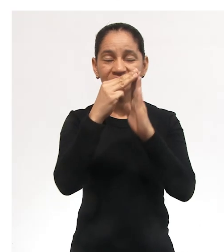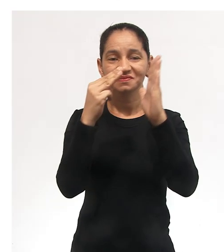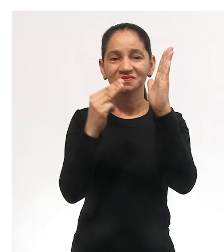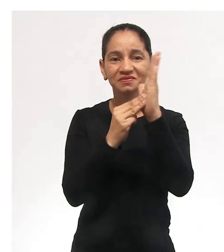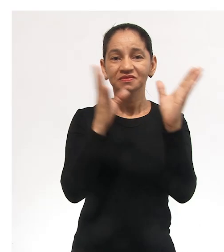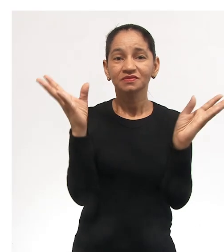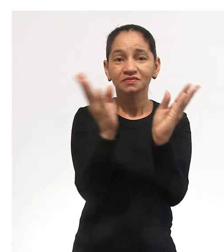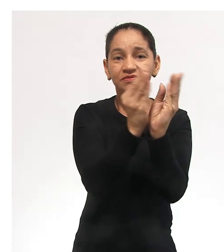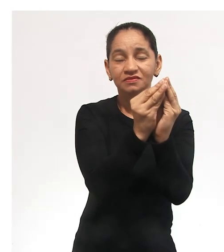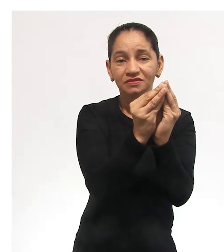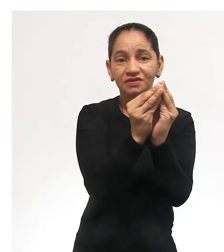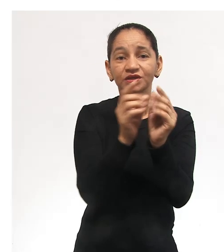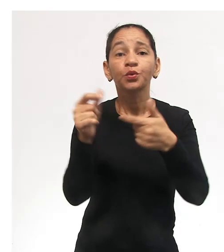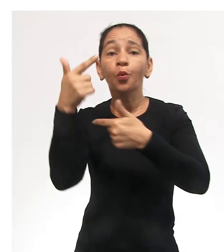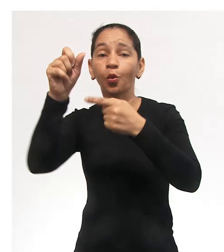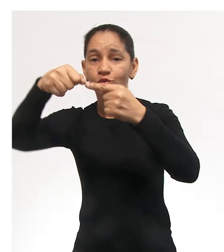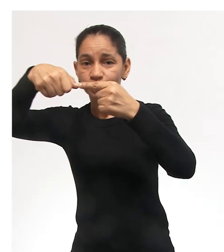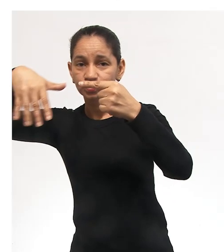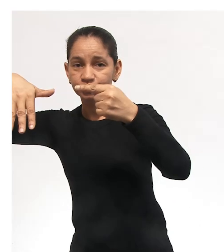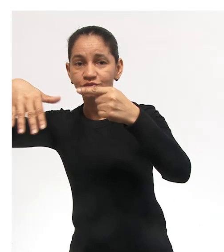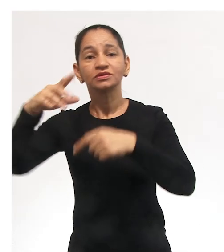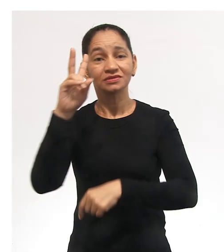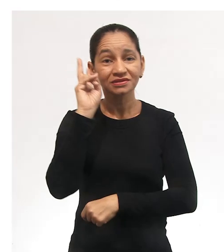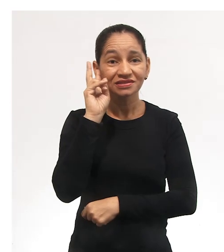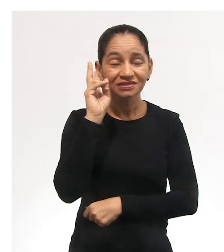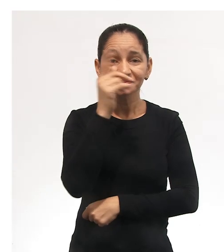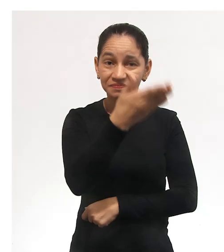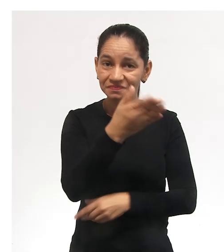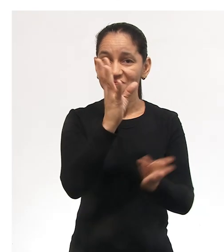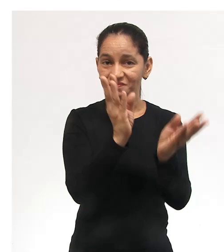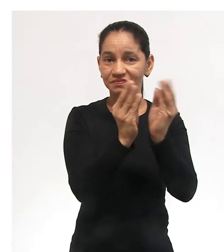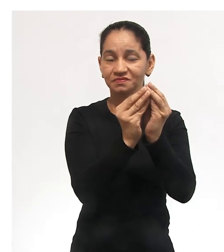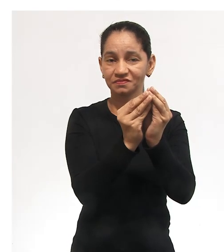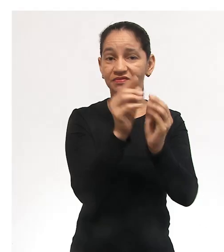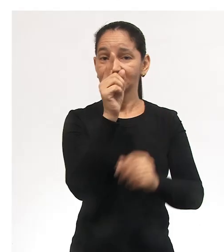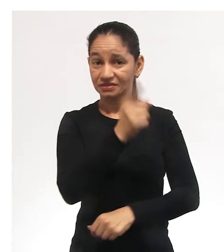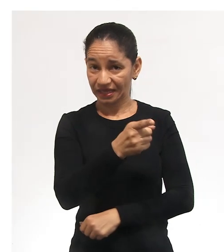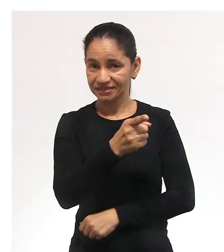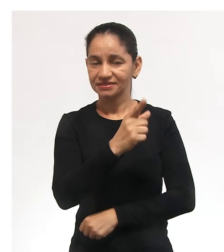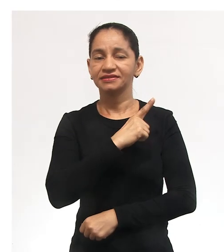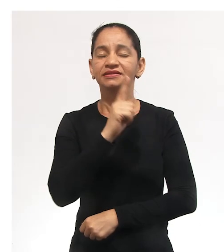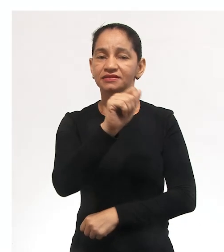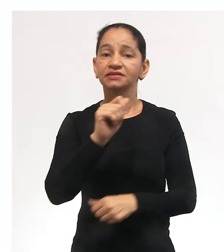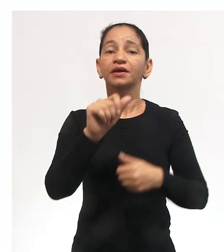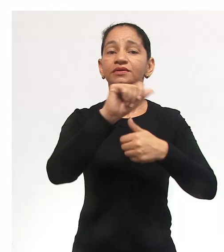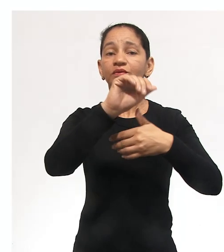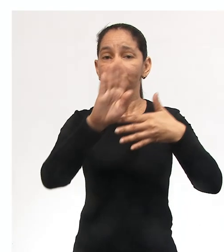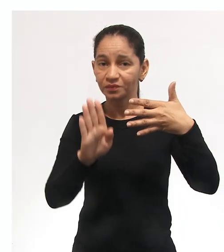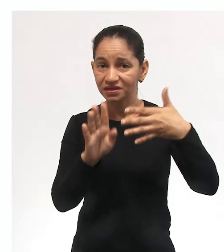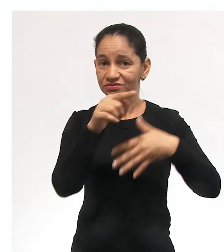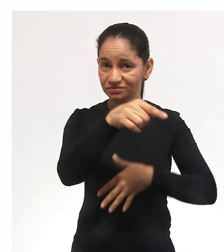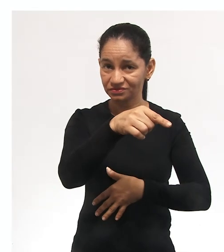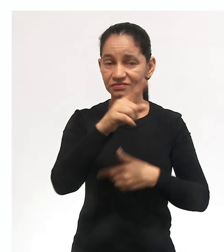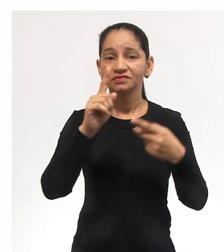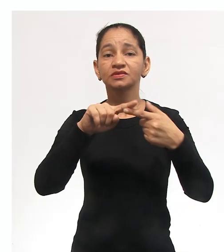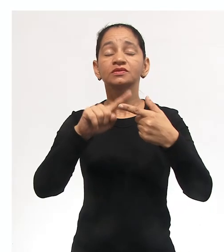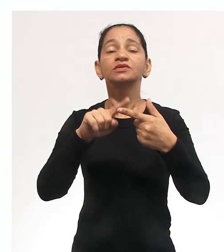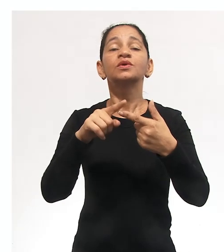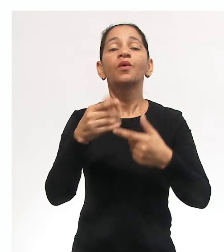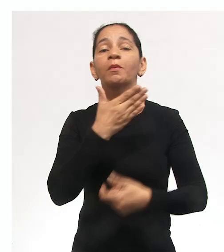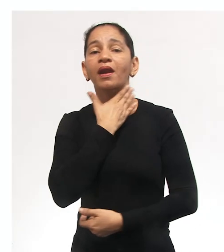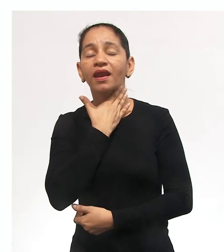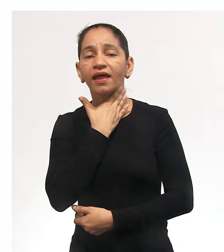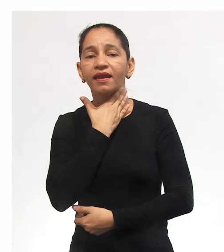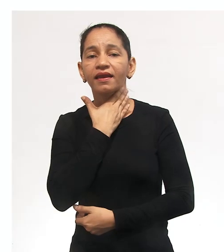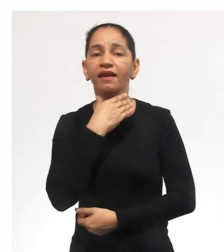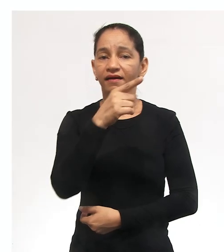o método sintético e o analítico, tá? O método sintético, a gente vai ter o alfabético,